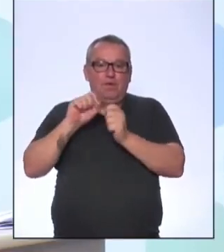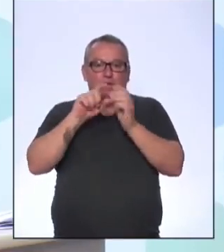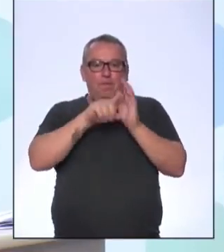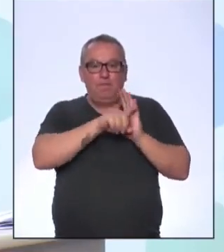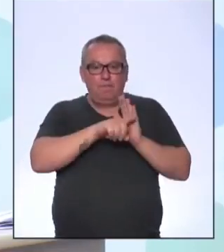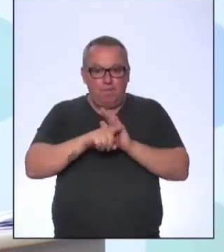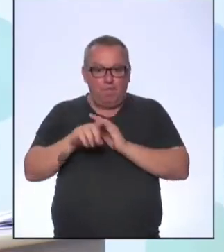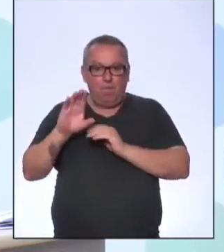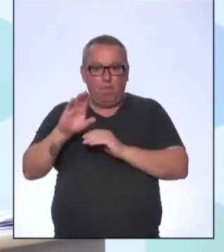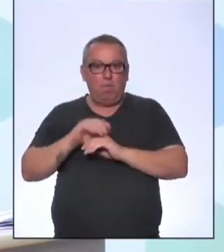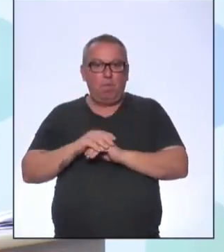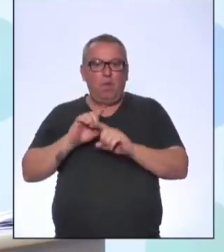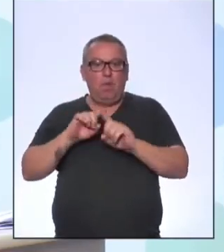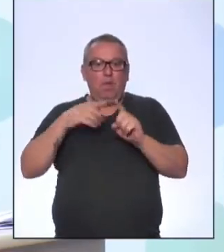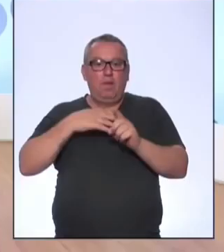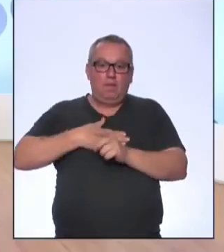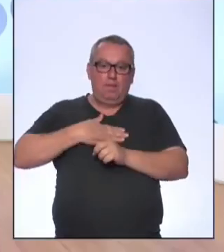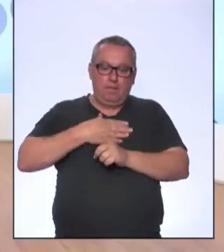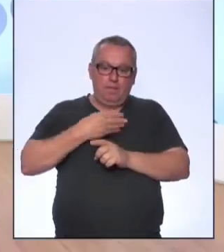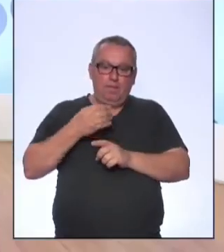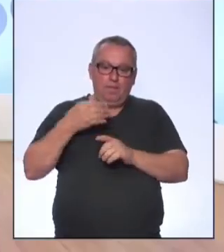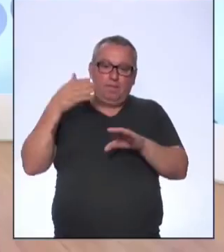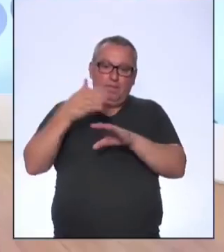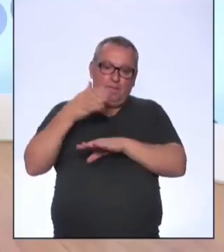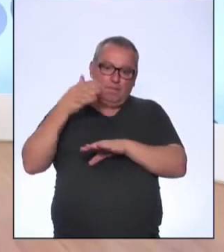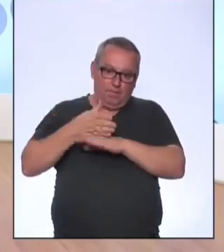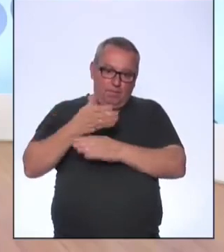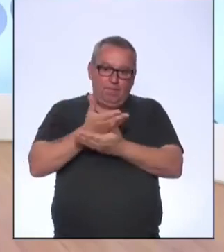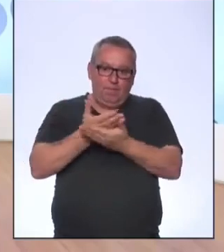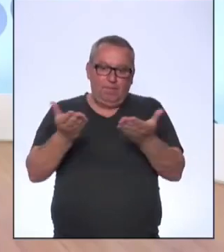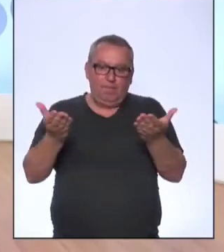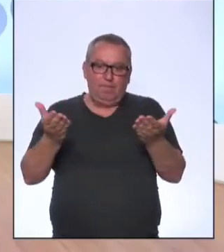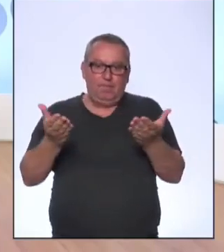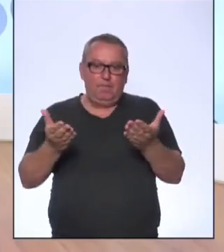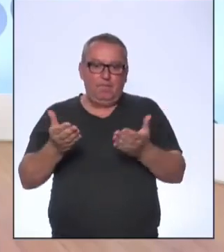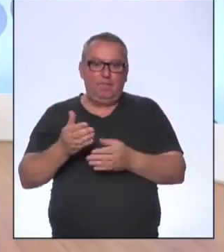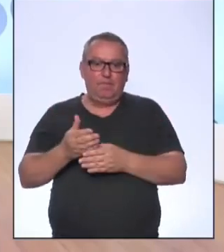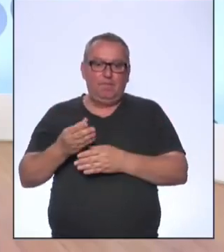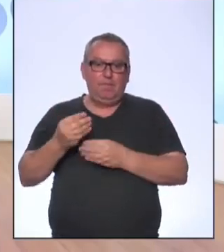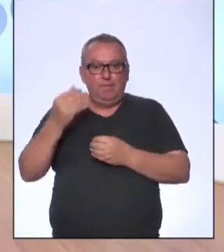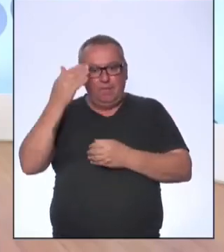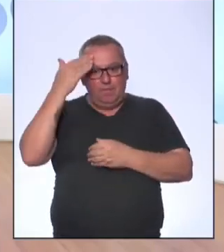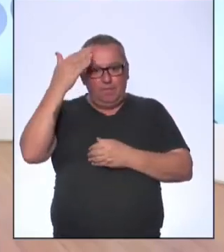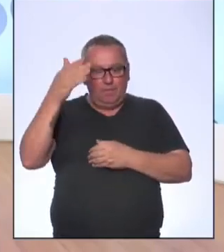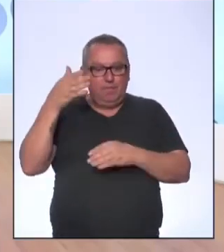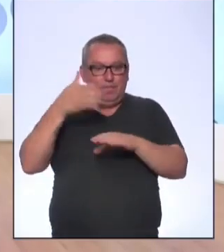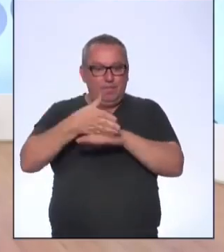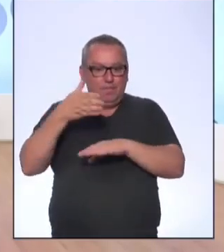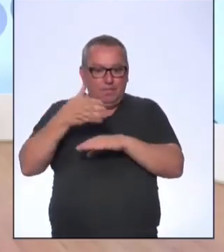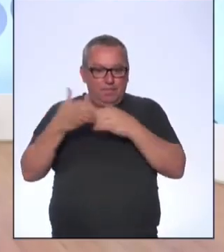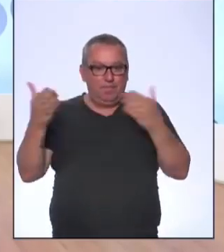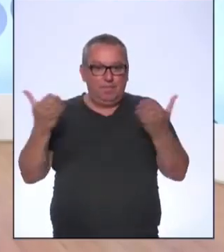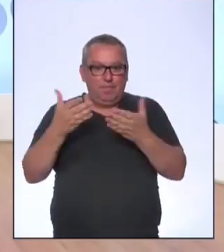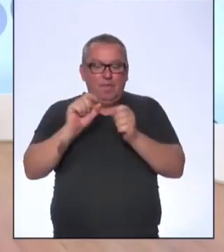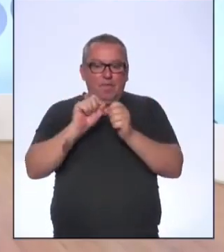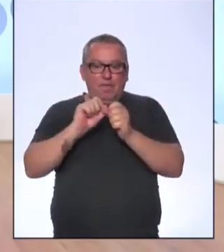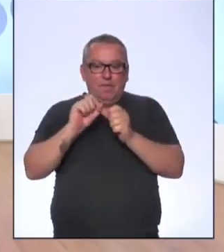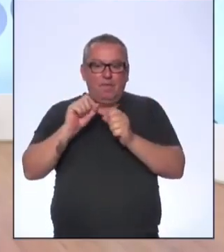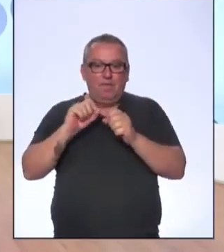respeito disso. Mas gostei muito, gente, da participação de vocês, tá então, bom? Muito obrigado por continuarem participando com a gente. Então, agora vamos para a